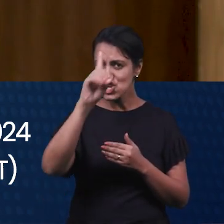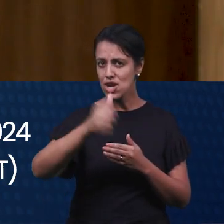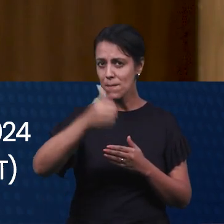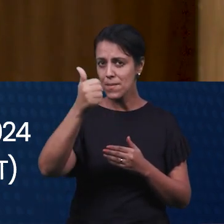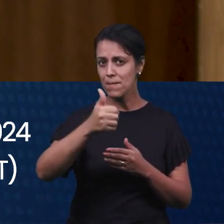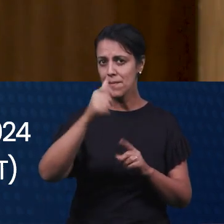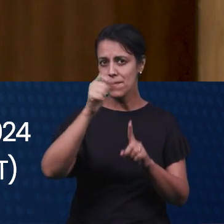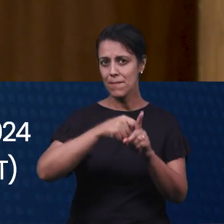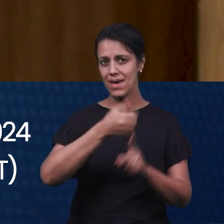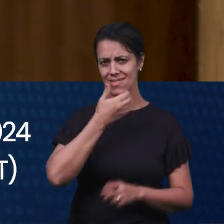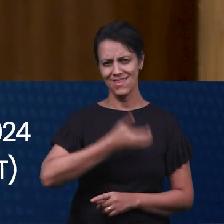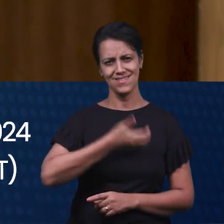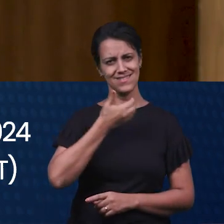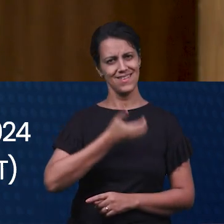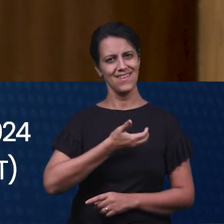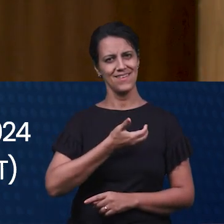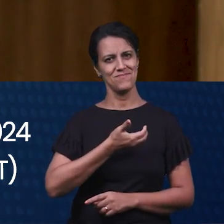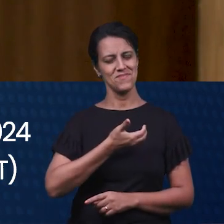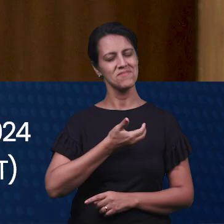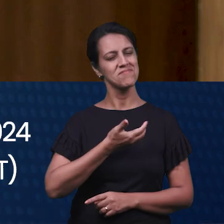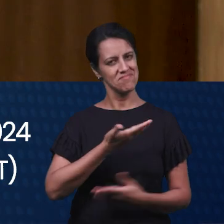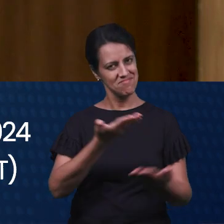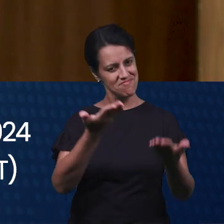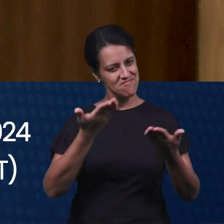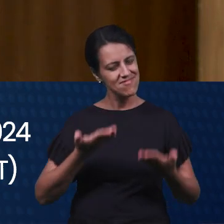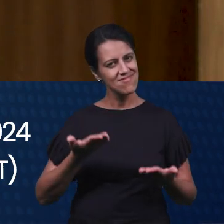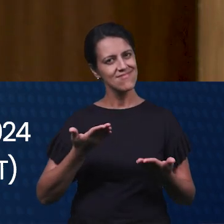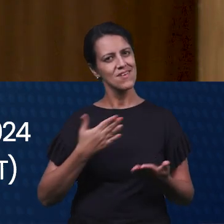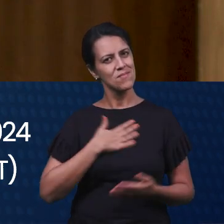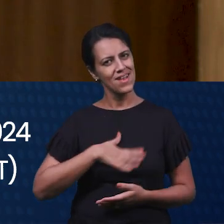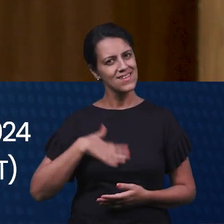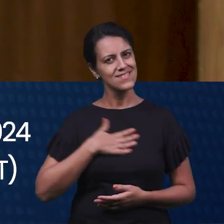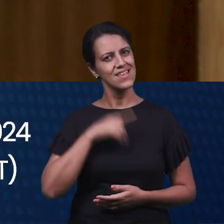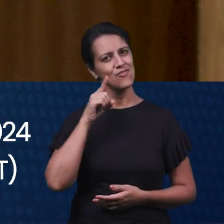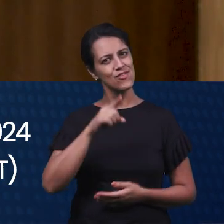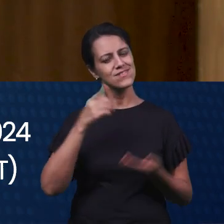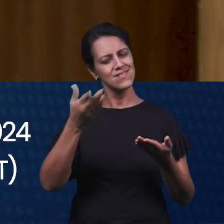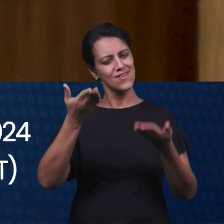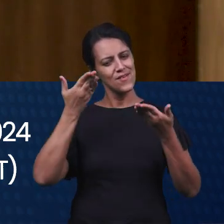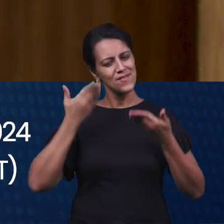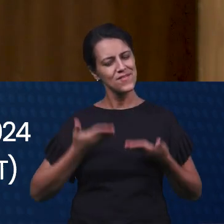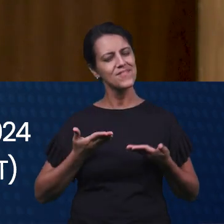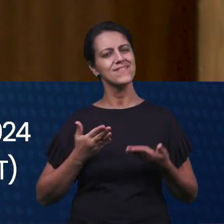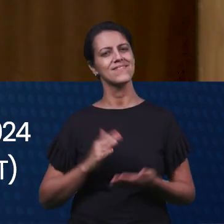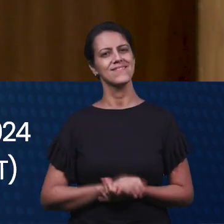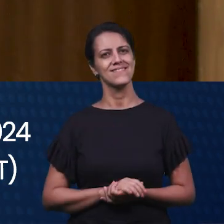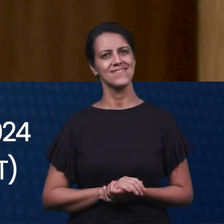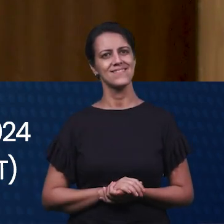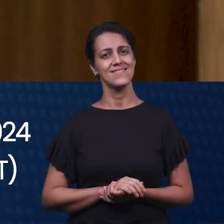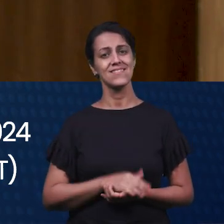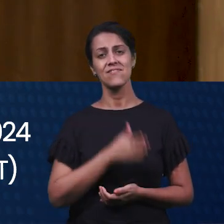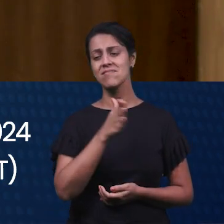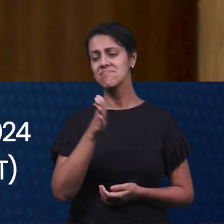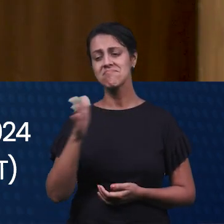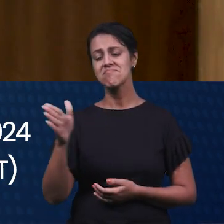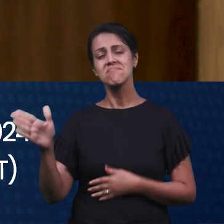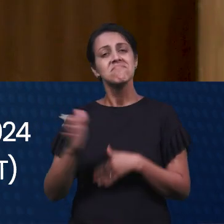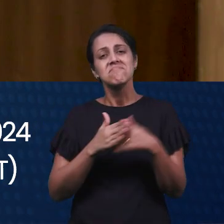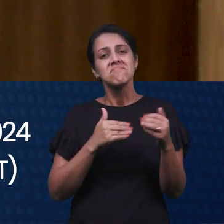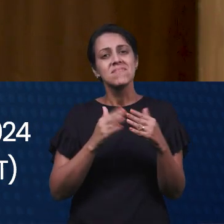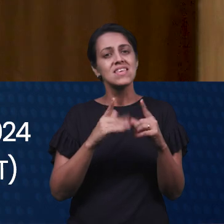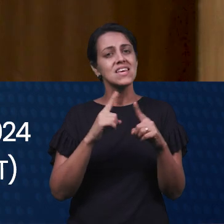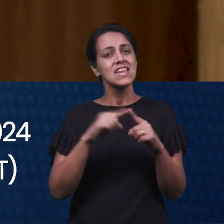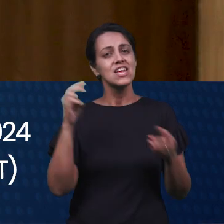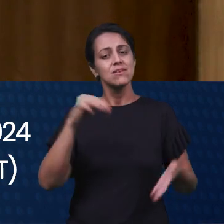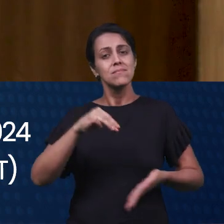dezembro. E será um prazer também tê-lo conosco como nosso convidado. E procure uma das nossas igrejas, a